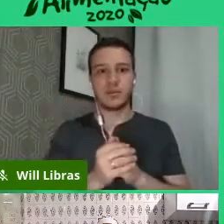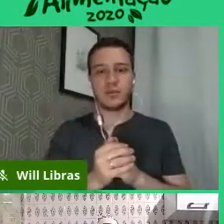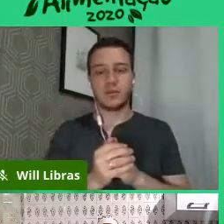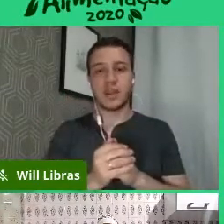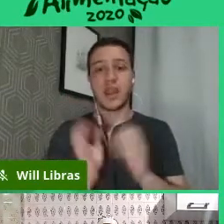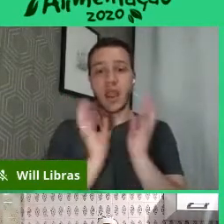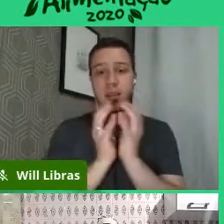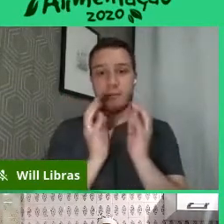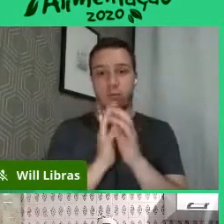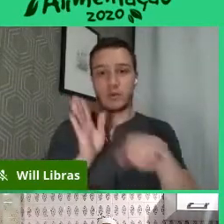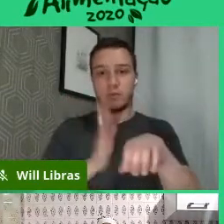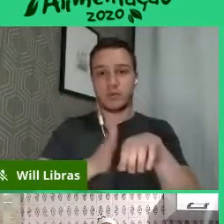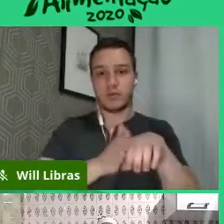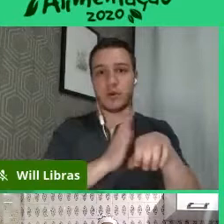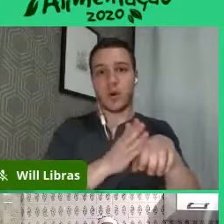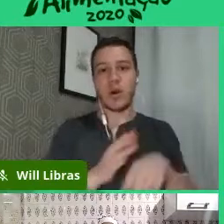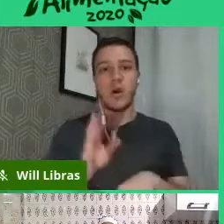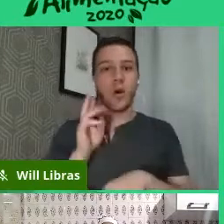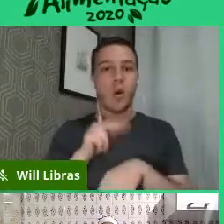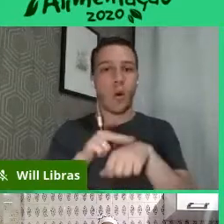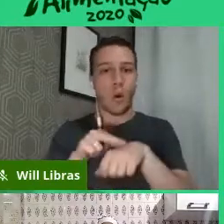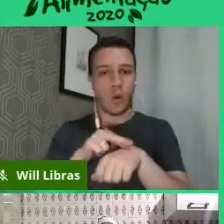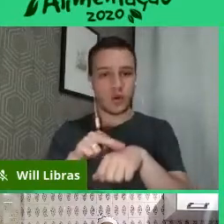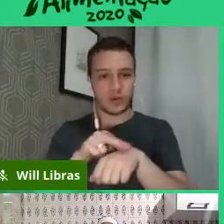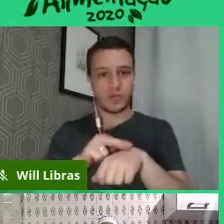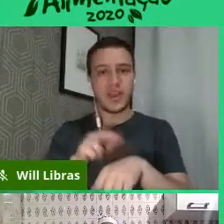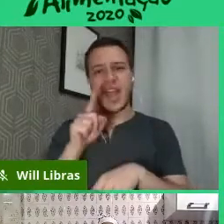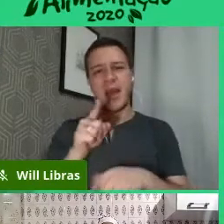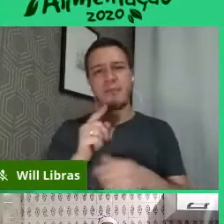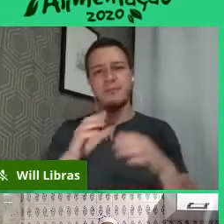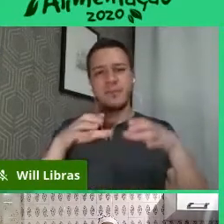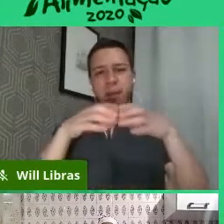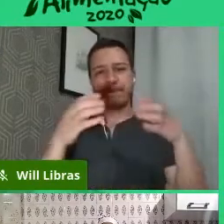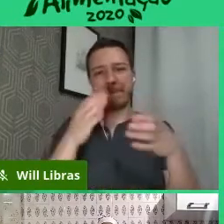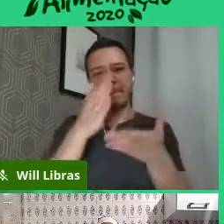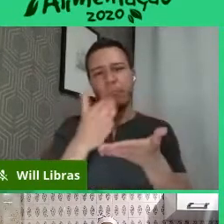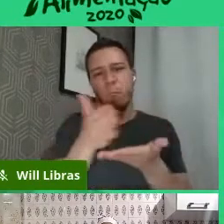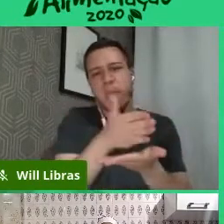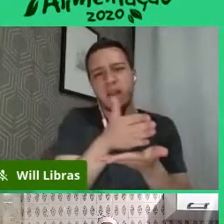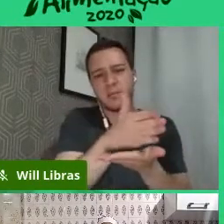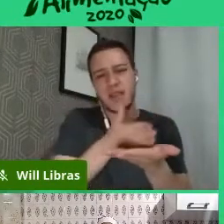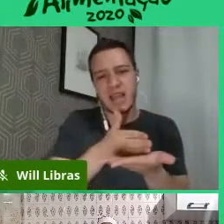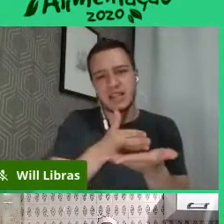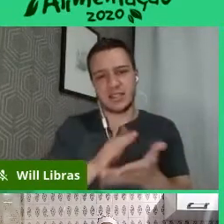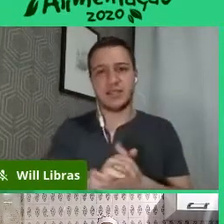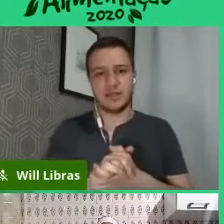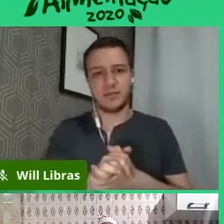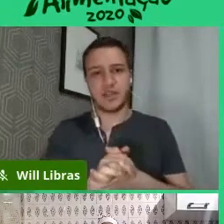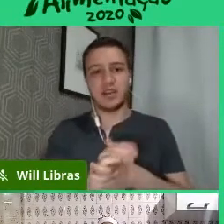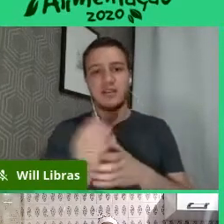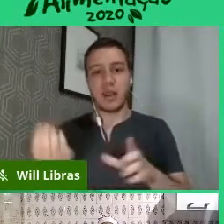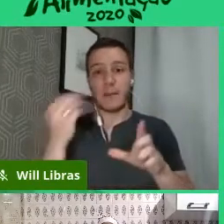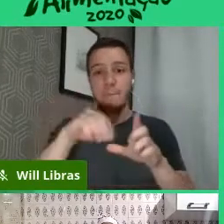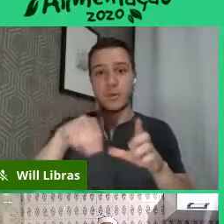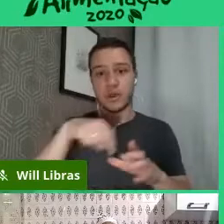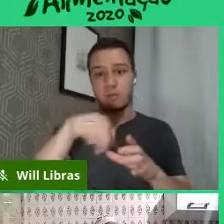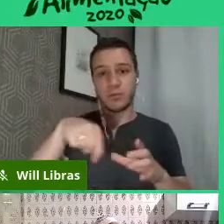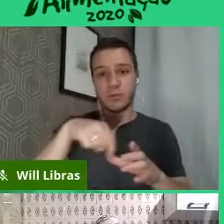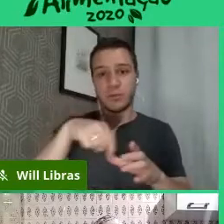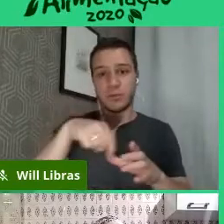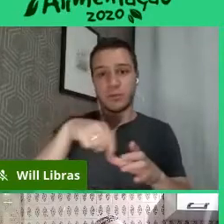roxo, tá? Então, é menos da metade de repolho roxo que eu vou estar adicionando, então, nessa carne moída.